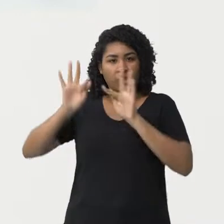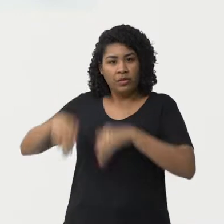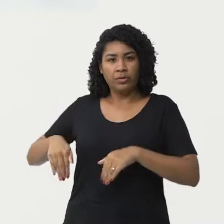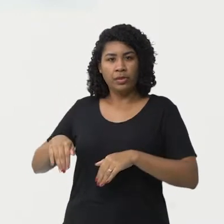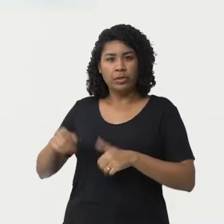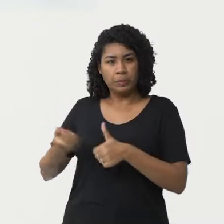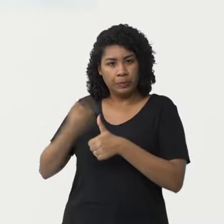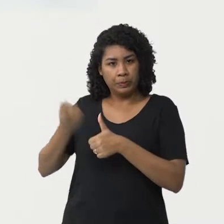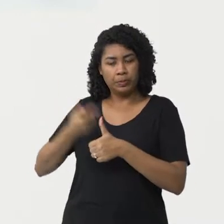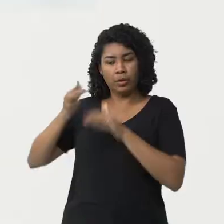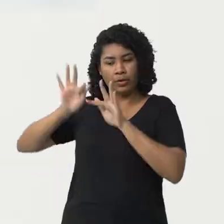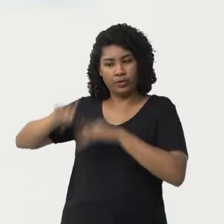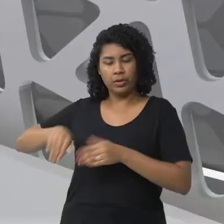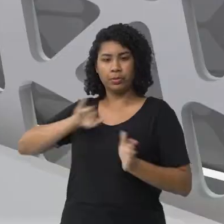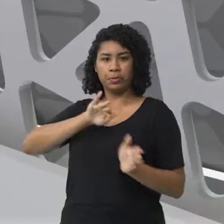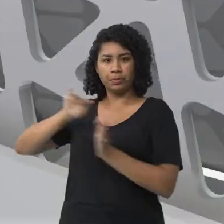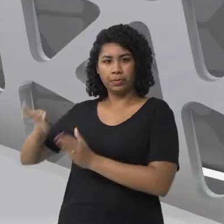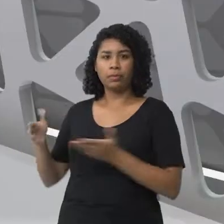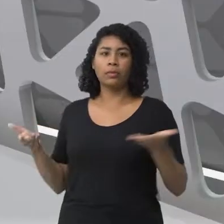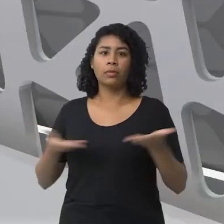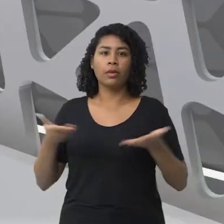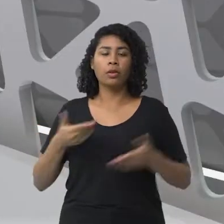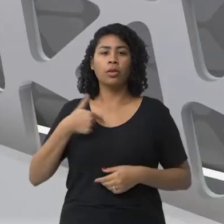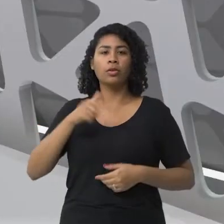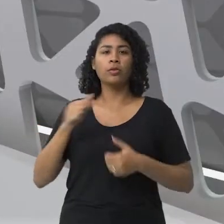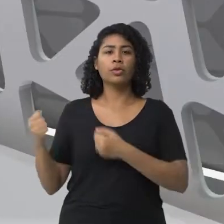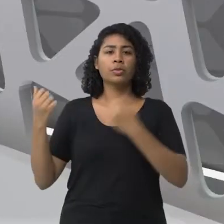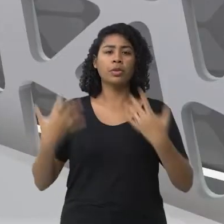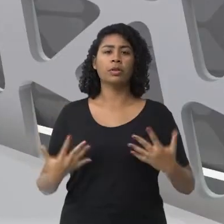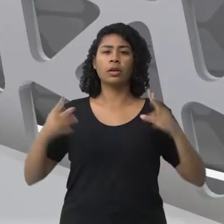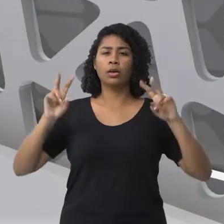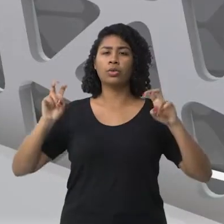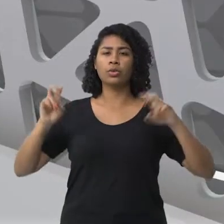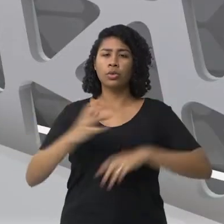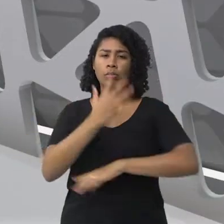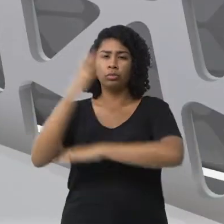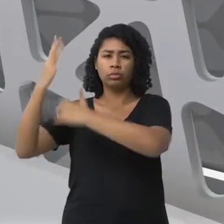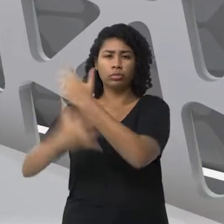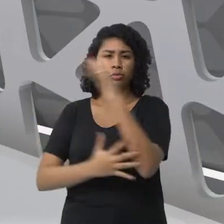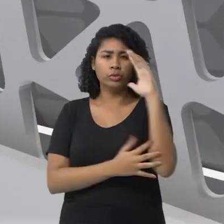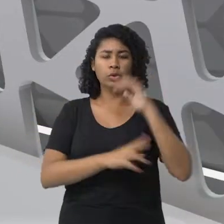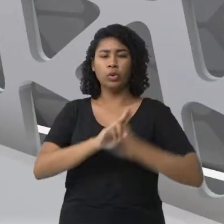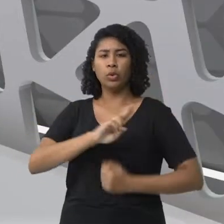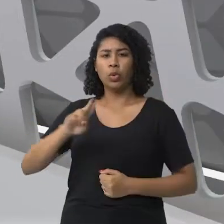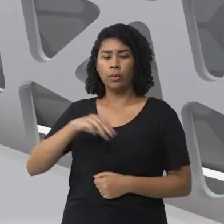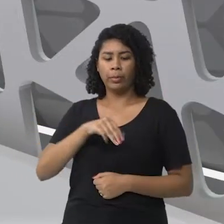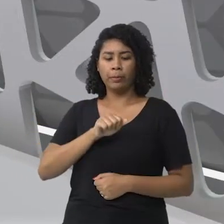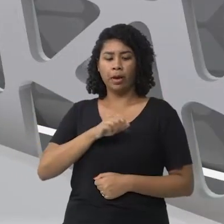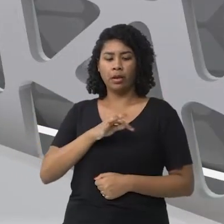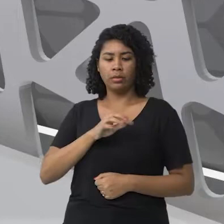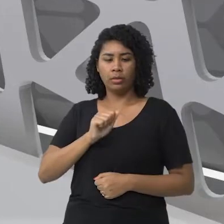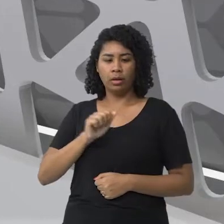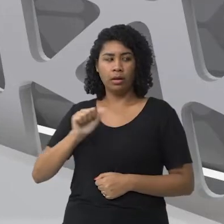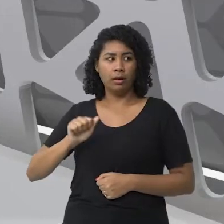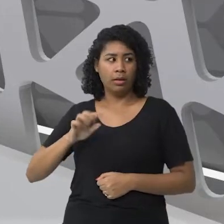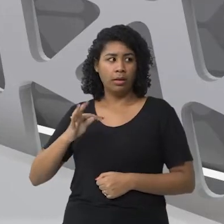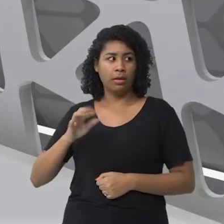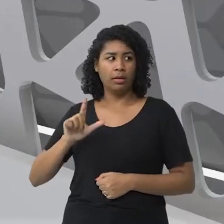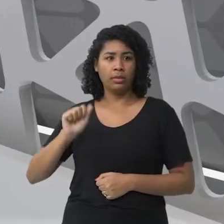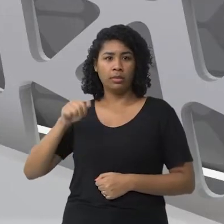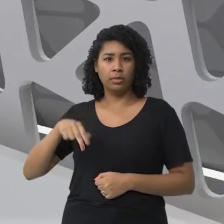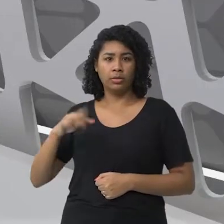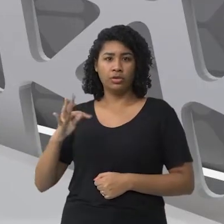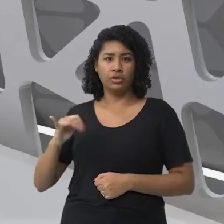primeira formação vegetal e agora a gente passa a falar da Mata Atlântica. A Mata Atlântica ela é a formação vegetal que mais